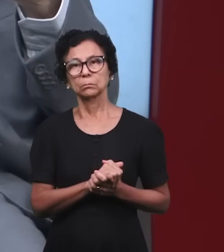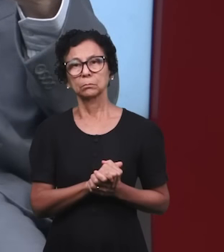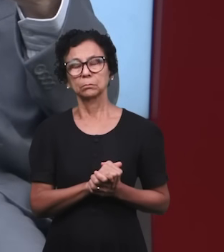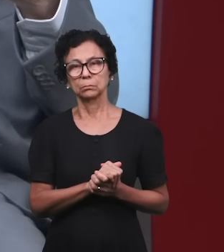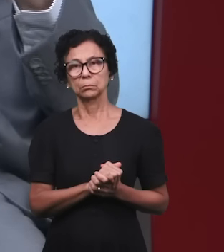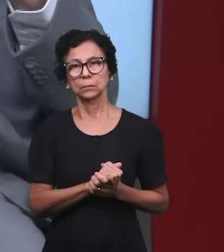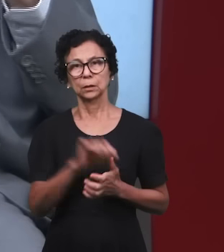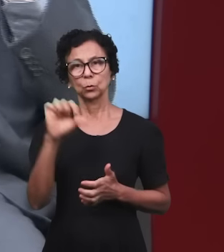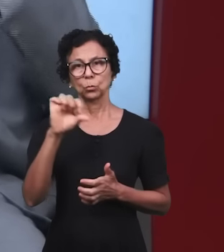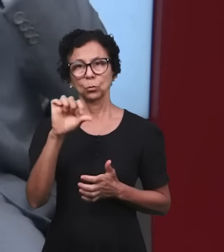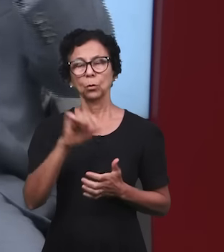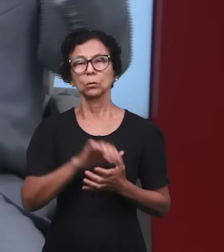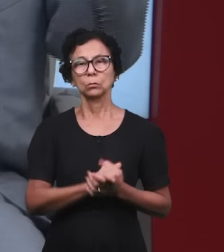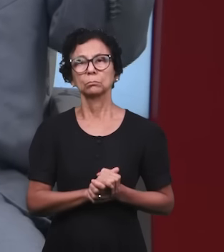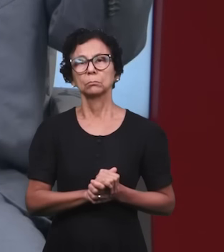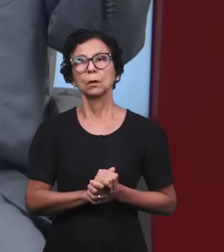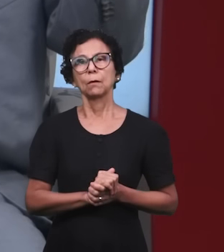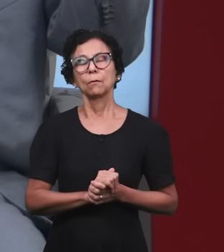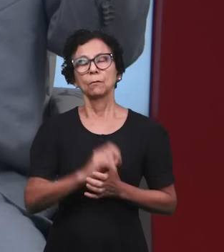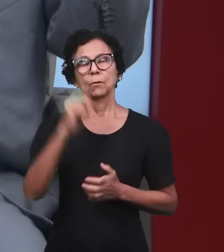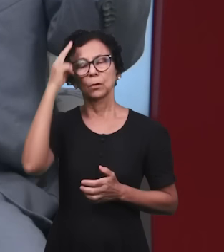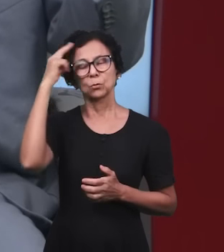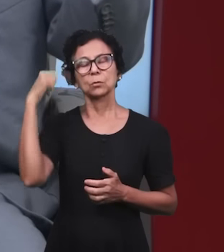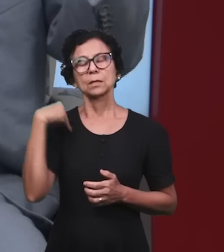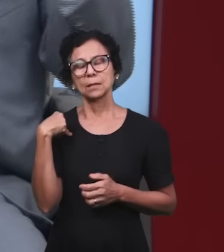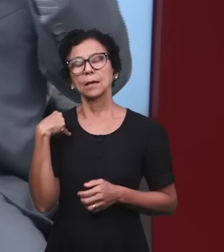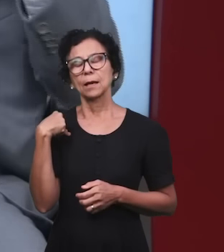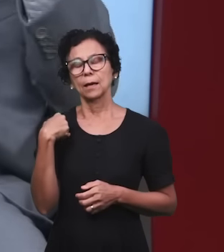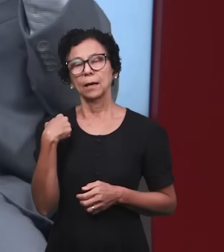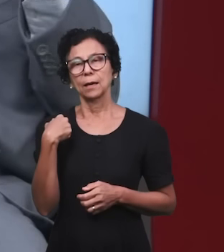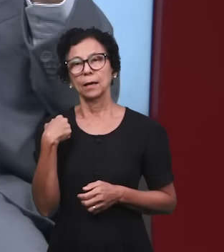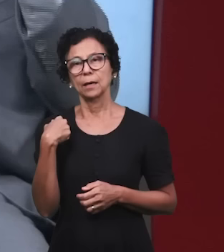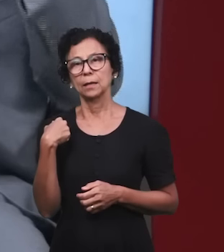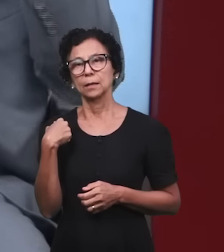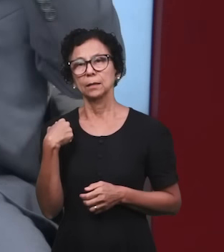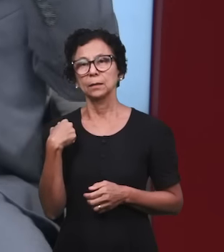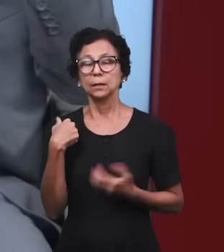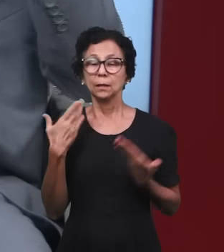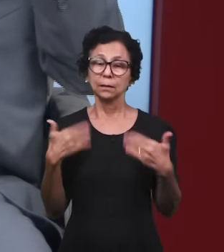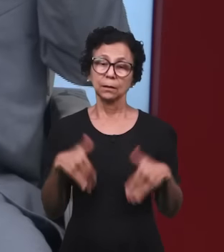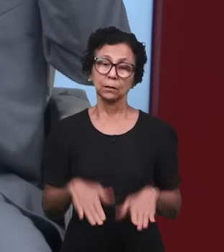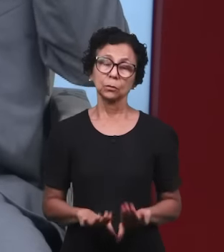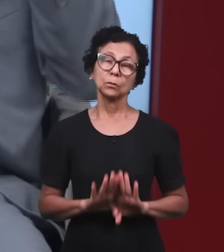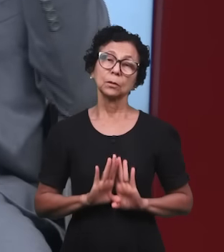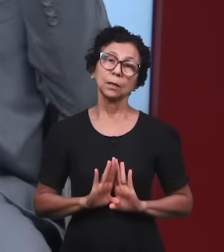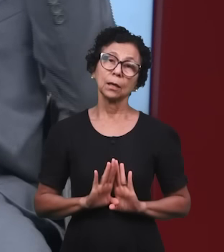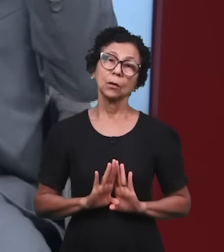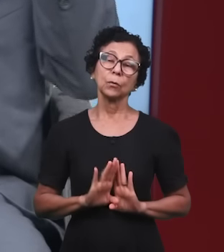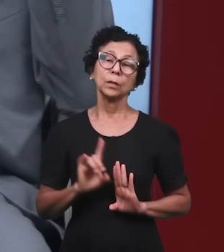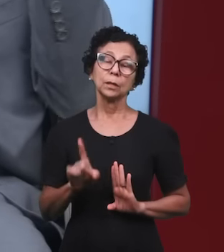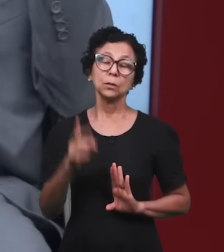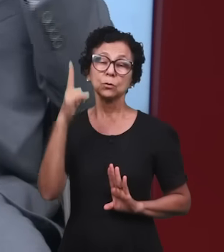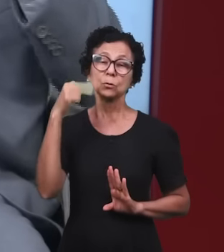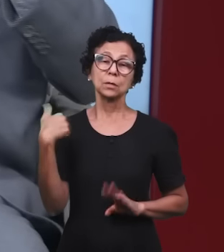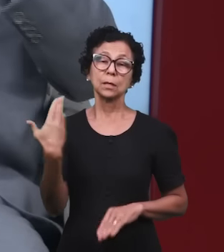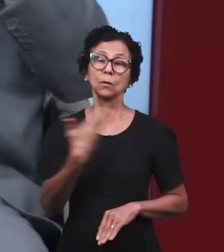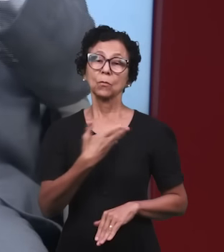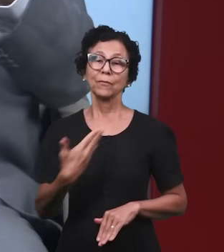José, portanto longe da primogenitura natural, tivesse sido exaltado a governador de toda a